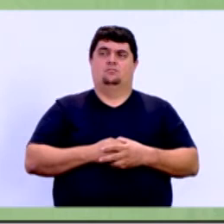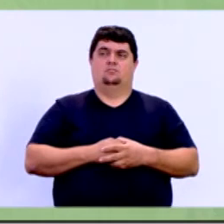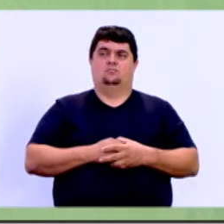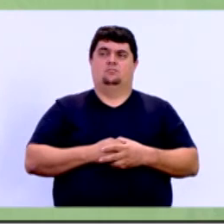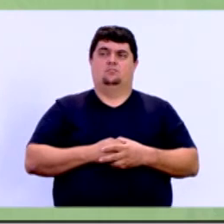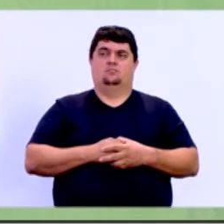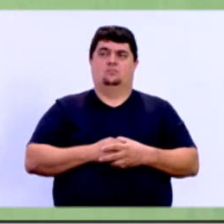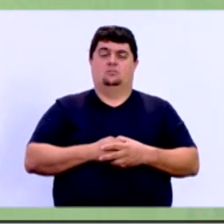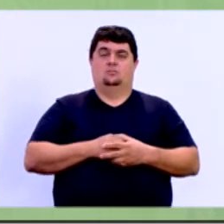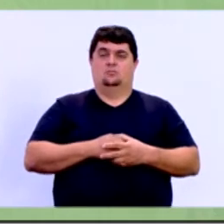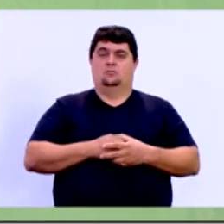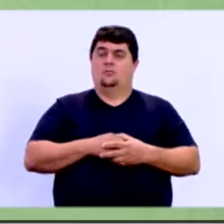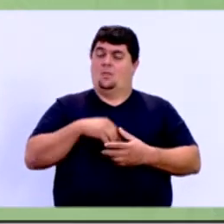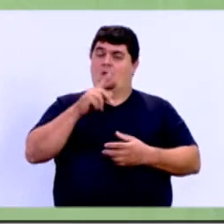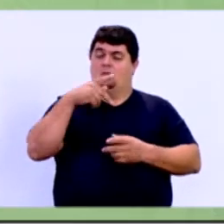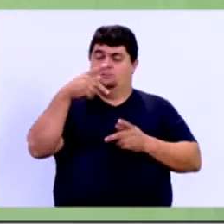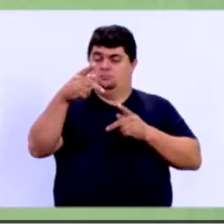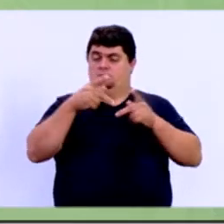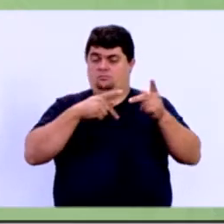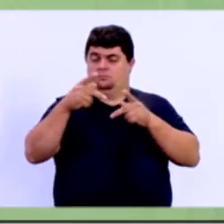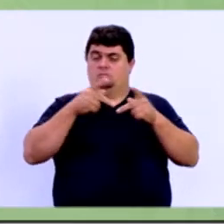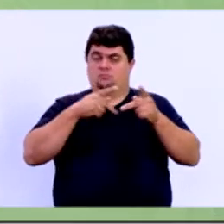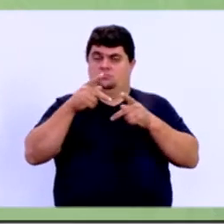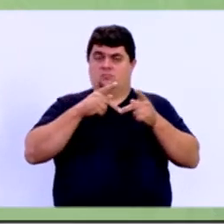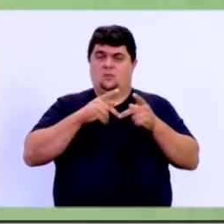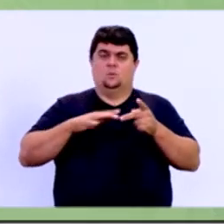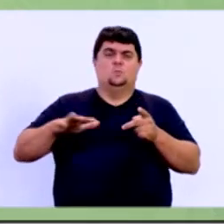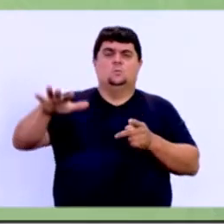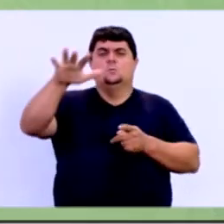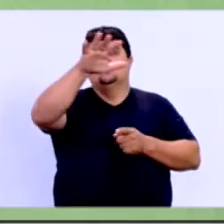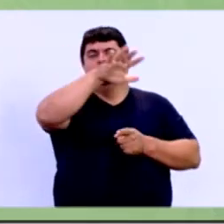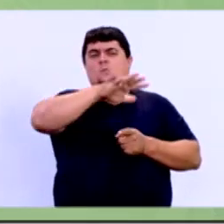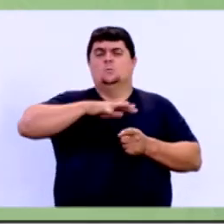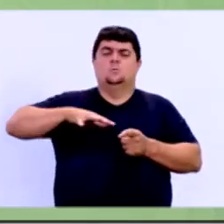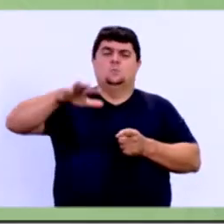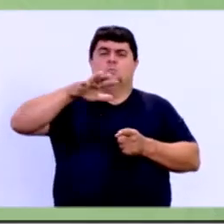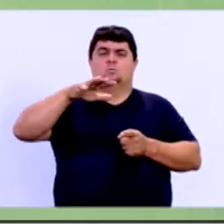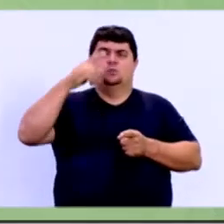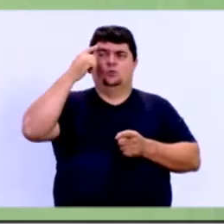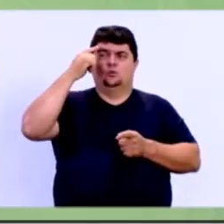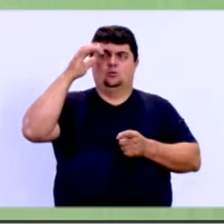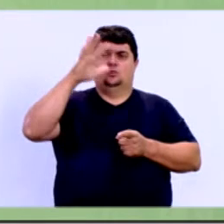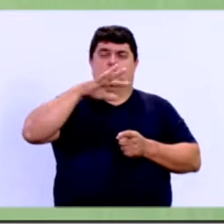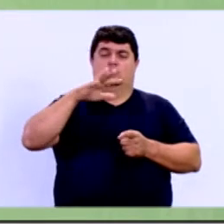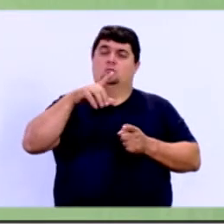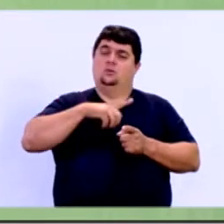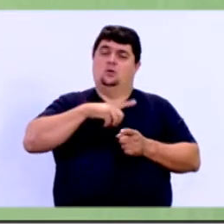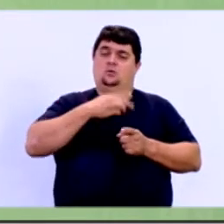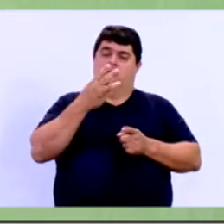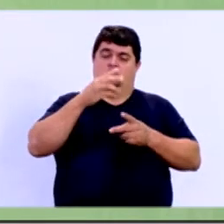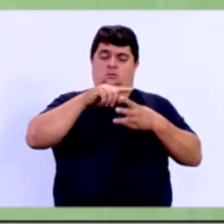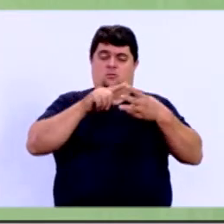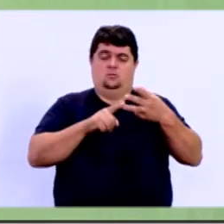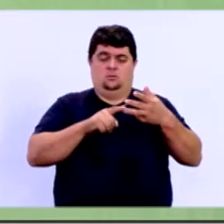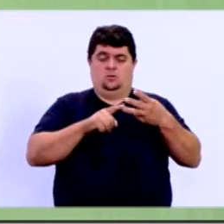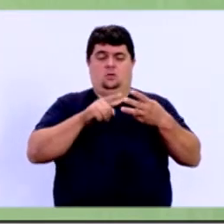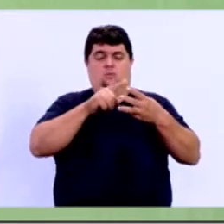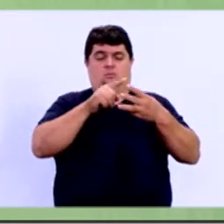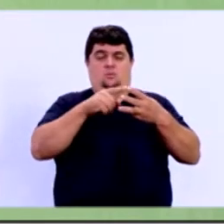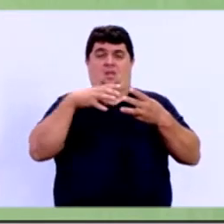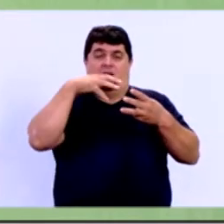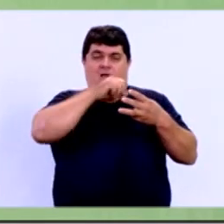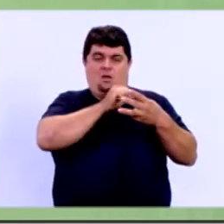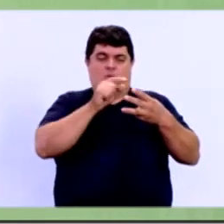o planejamento, ele ocorre de forma global, né, a curto, a médio